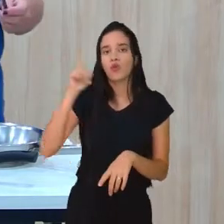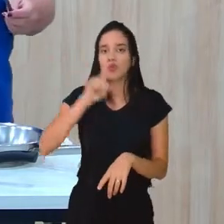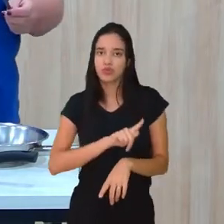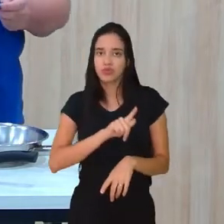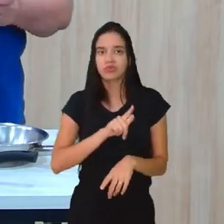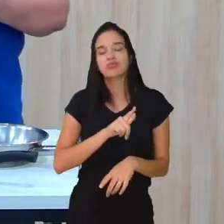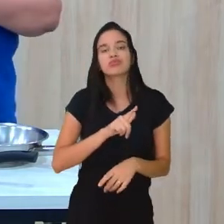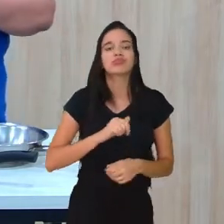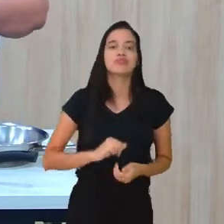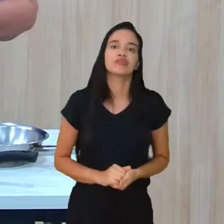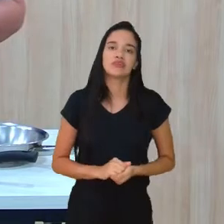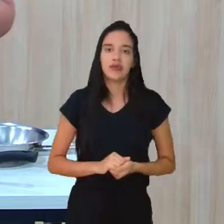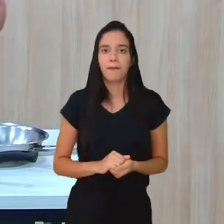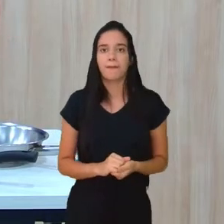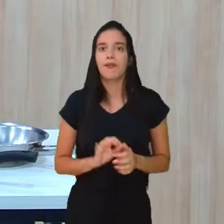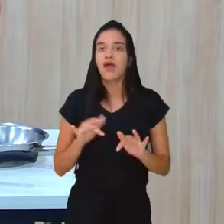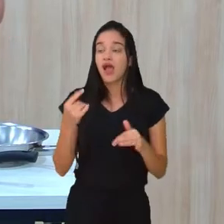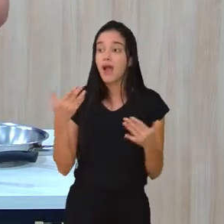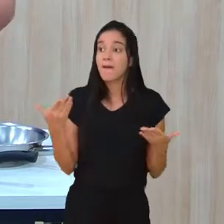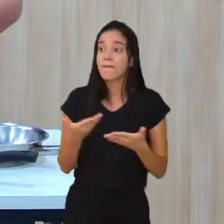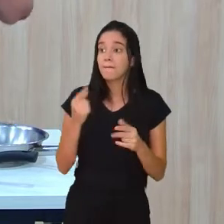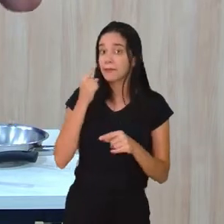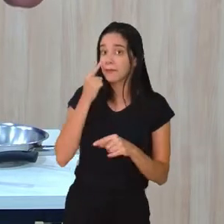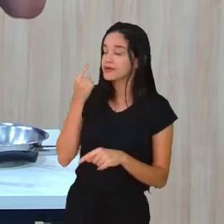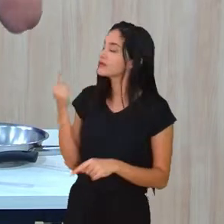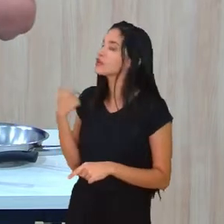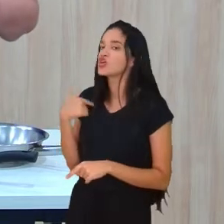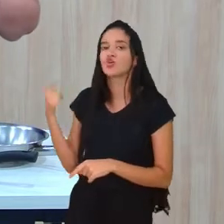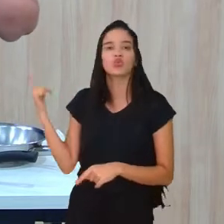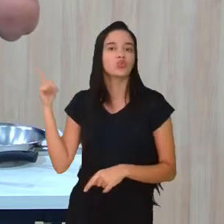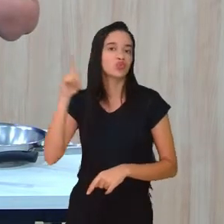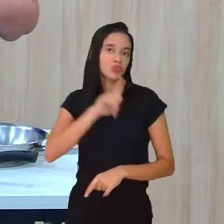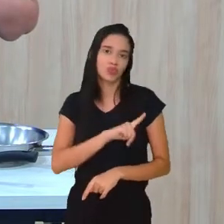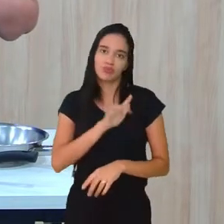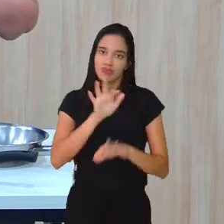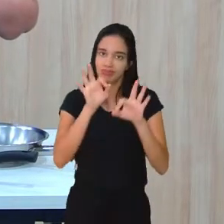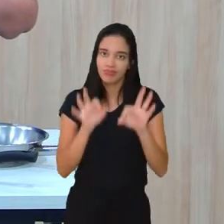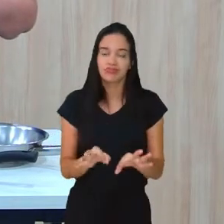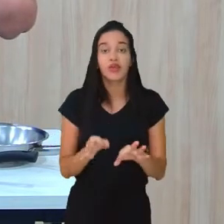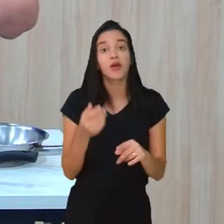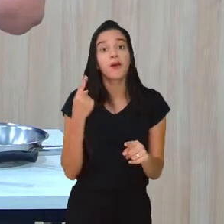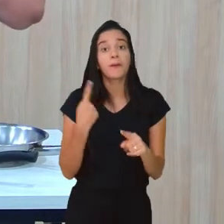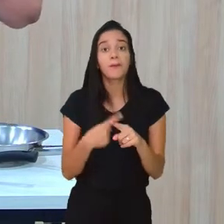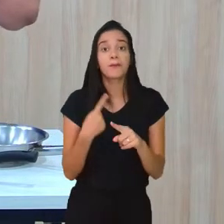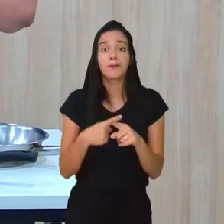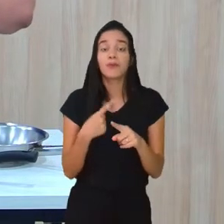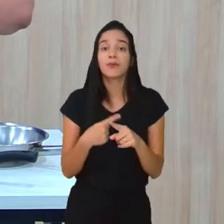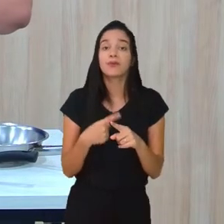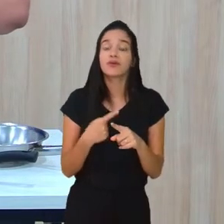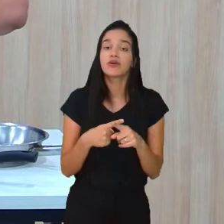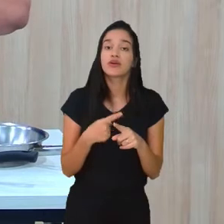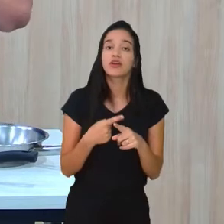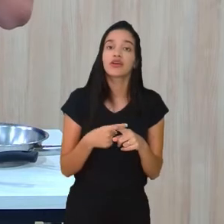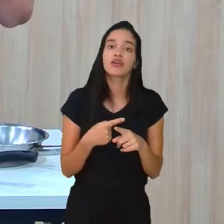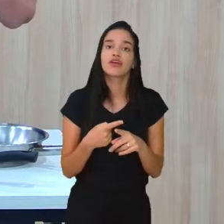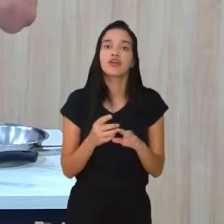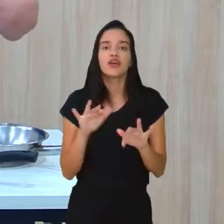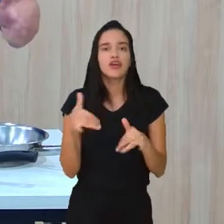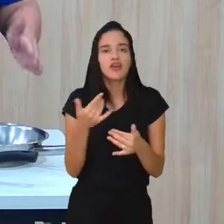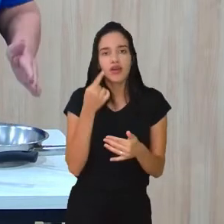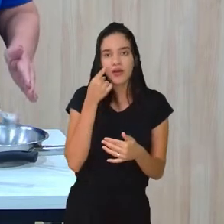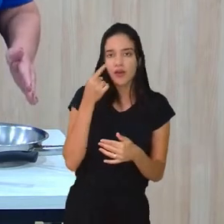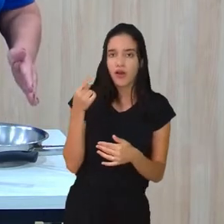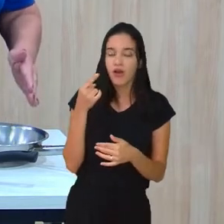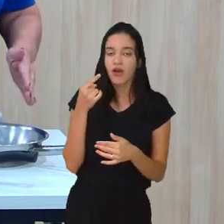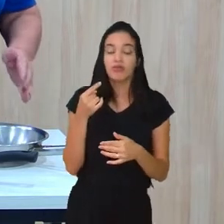isolante térmico. Mas essa aqui eu não vou conseguir. Por quê? Porque ela vai conduzir o calor. À